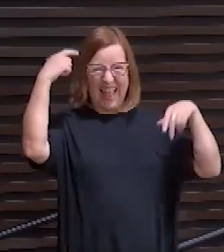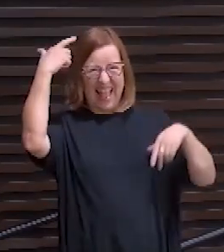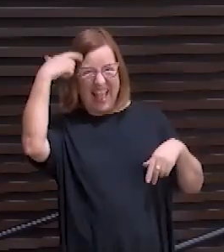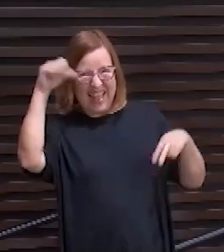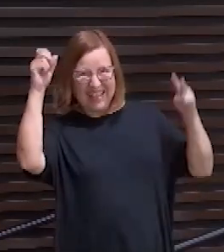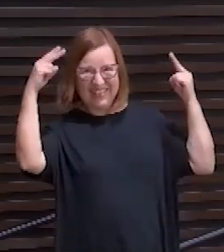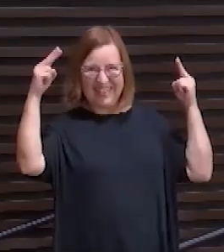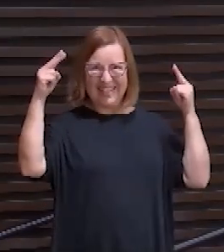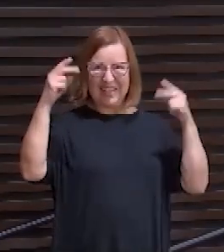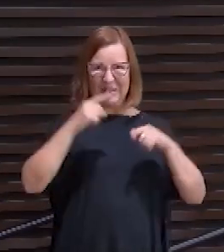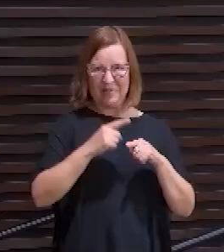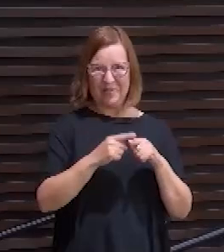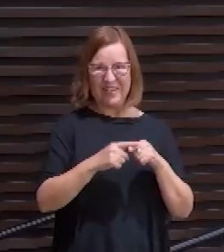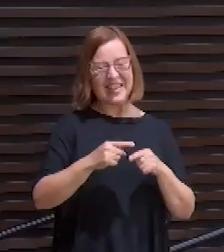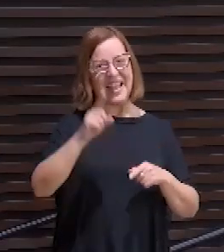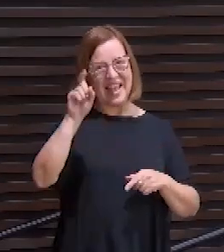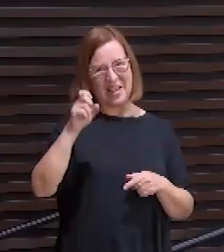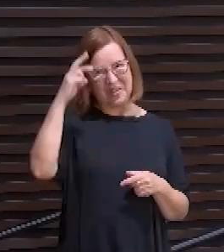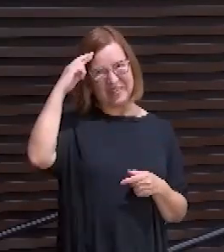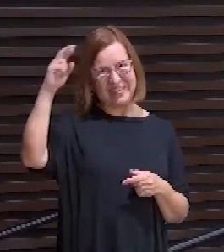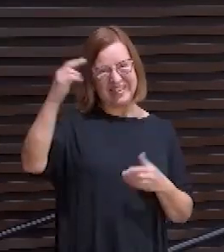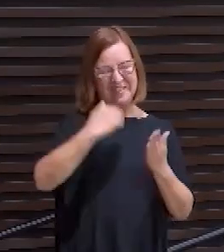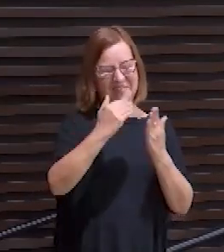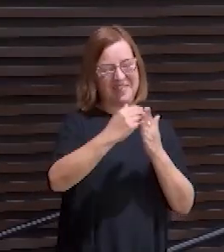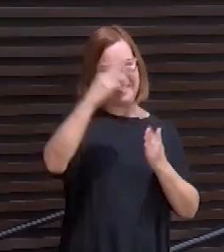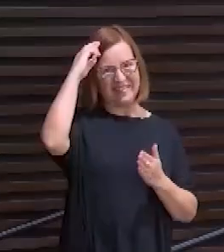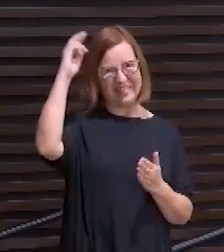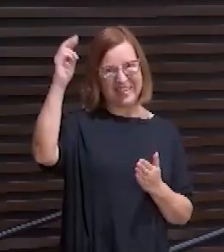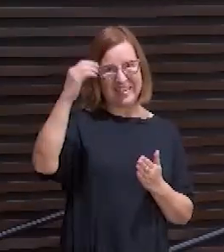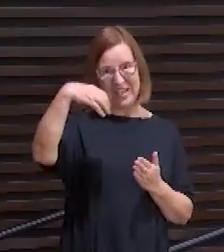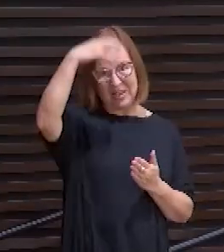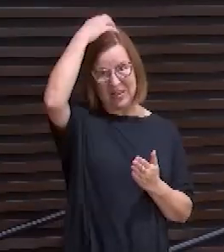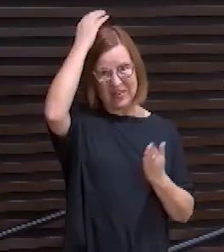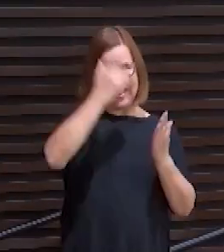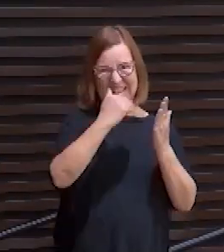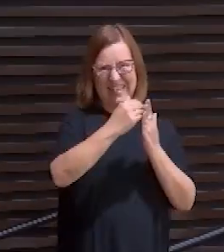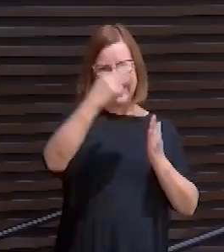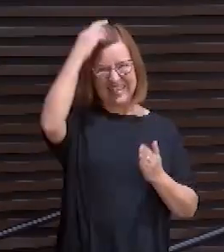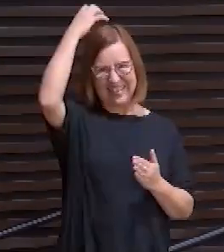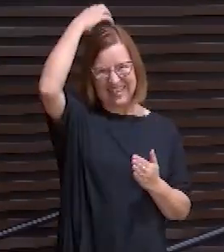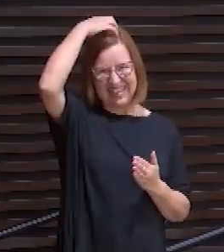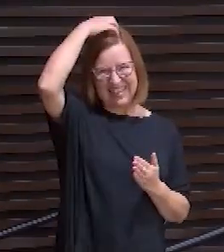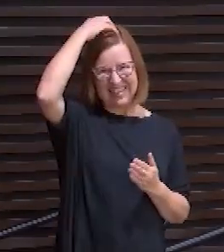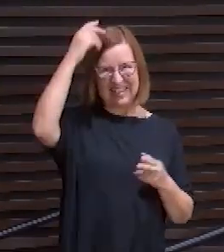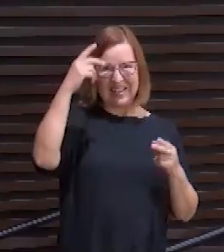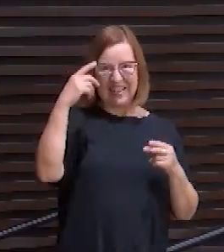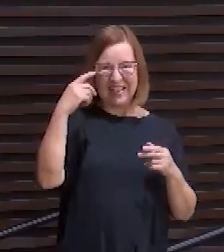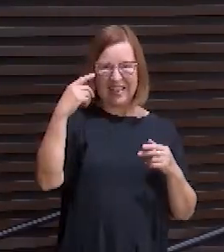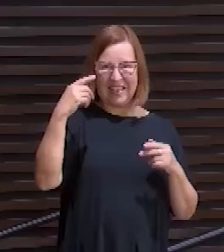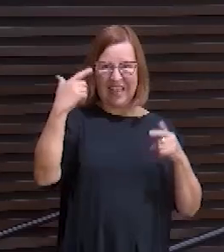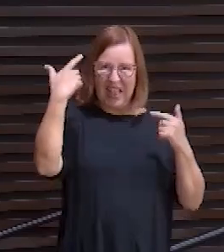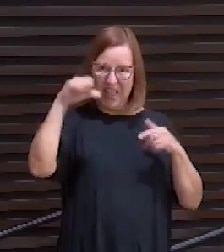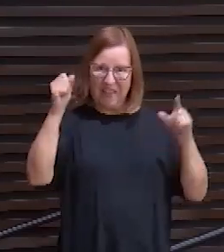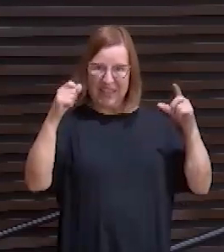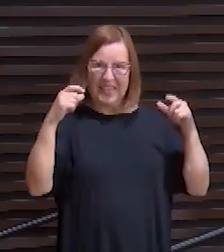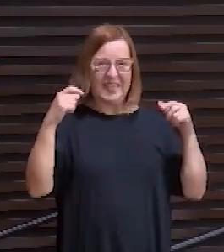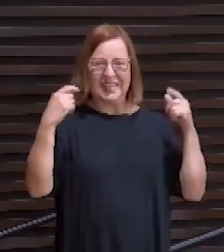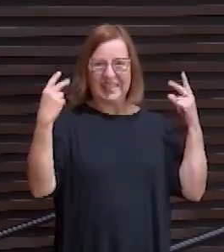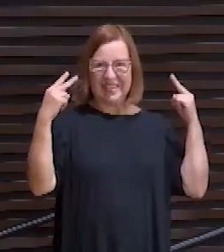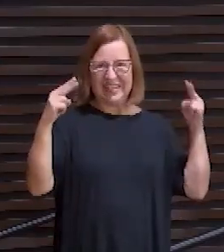vencerá, pois é o Senhor dos senhores e o Rei dos reis. Vencerão também os